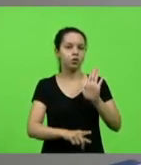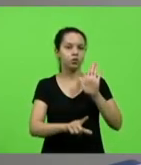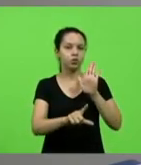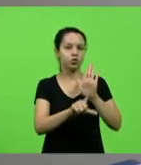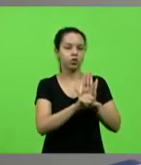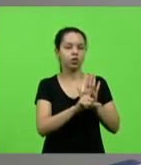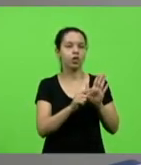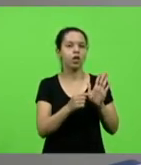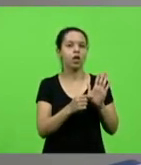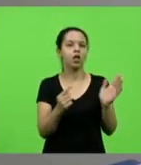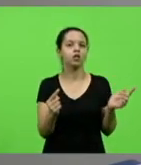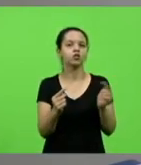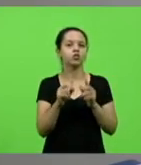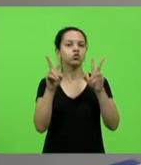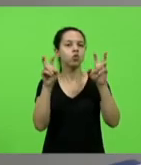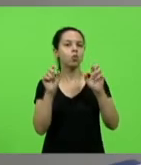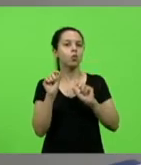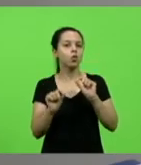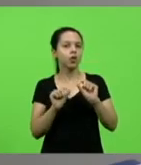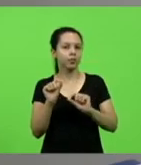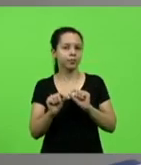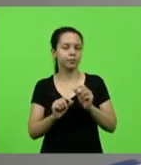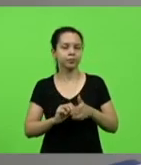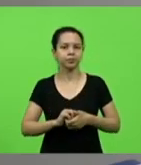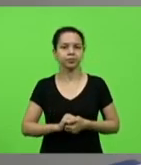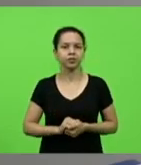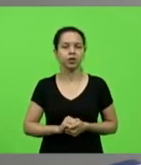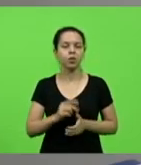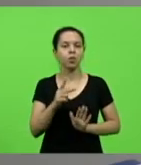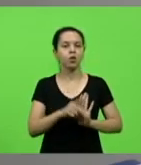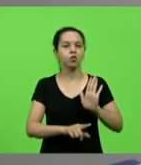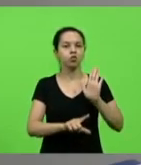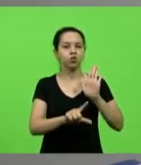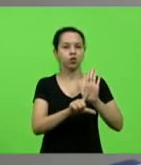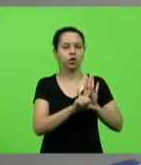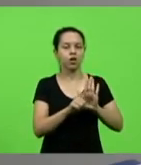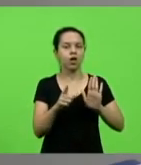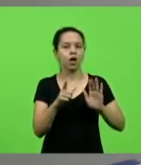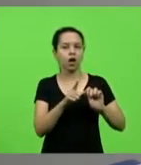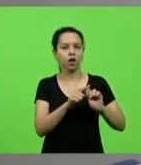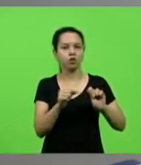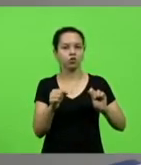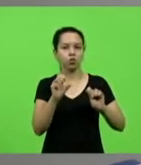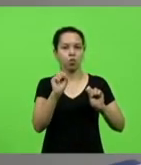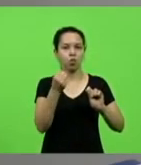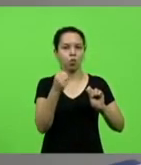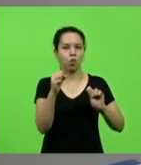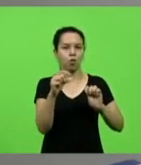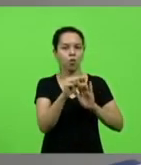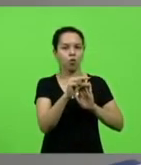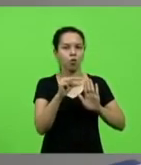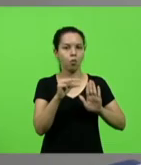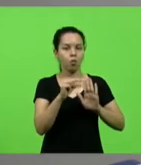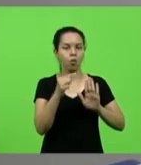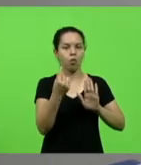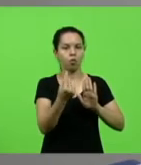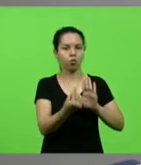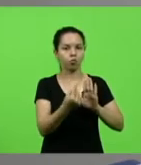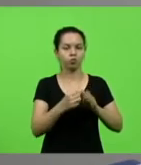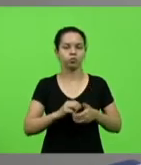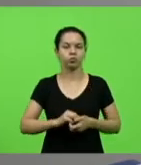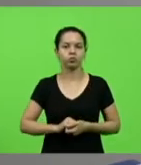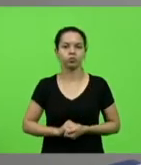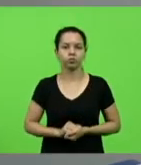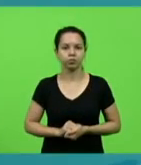questão? O projeto de lei em questão, ele traz no artigo 8º e no parágrafo único